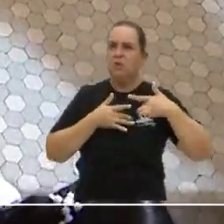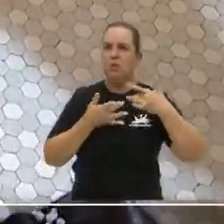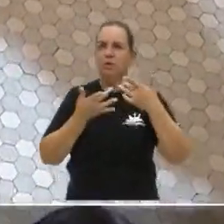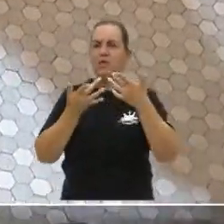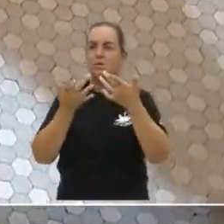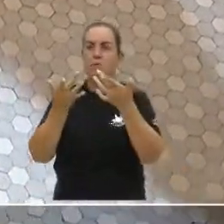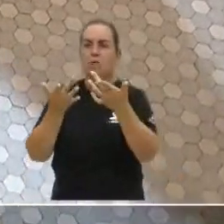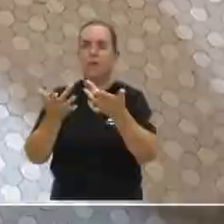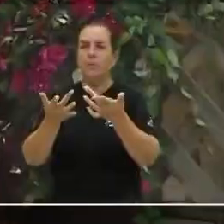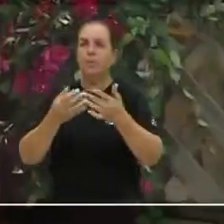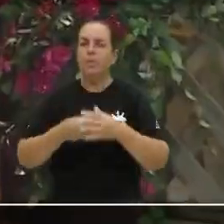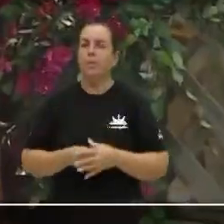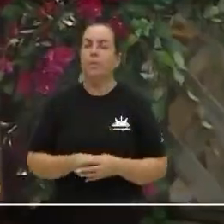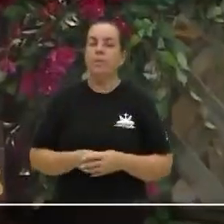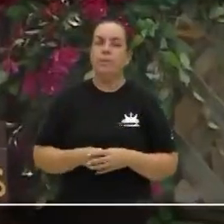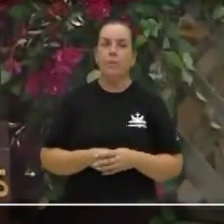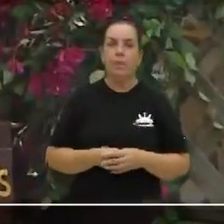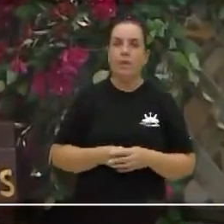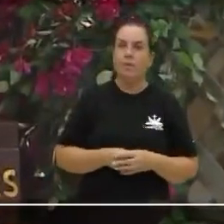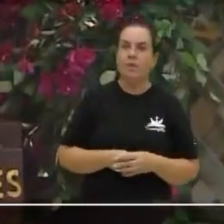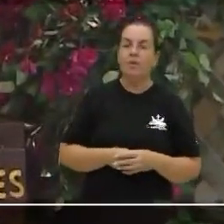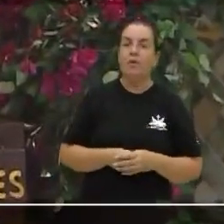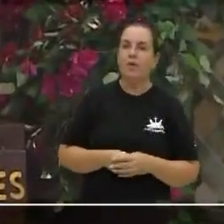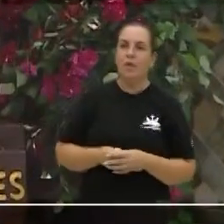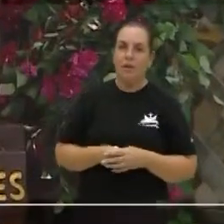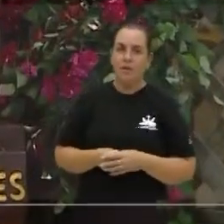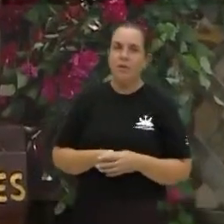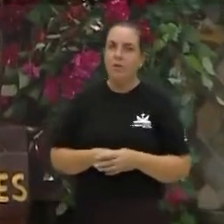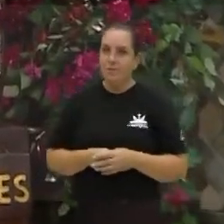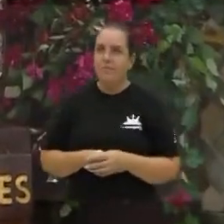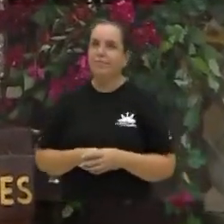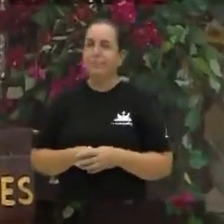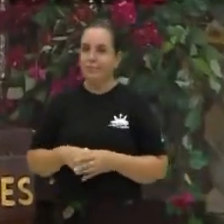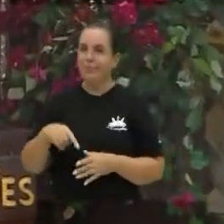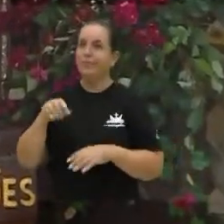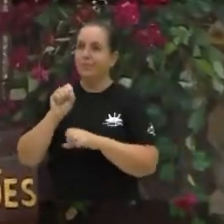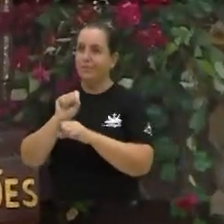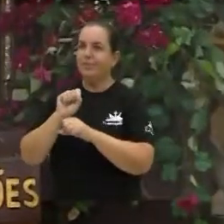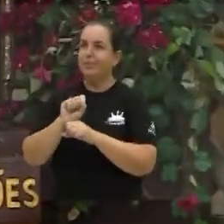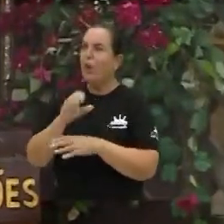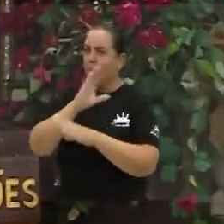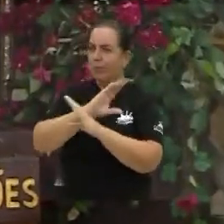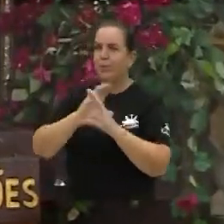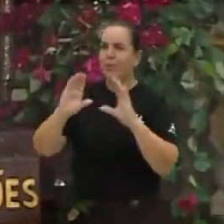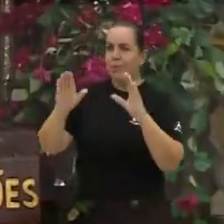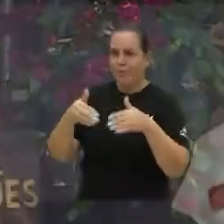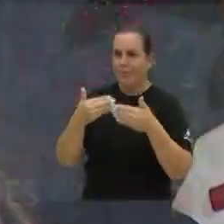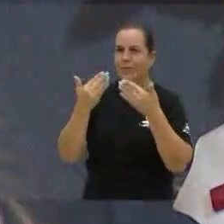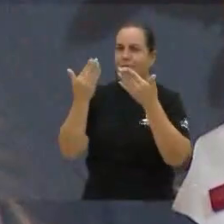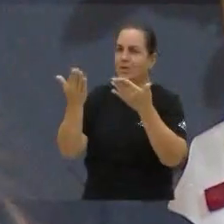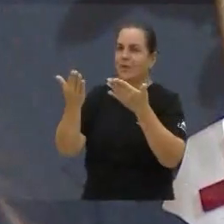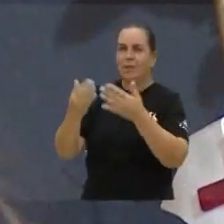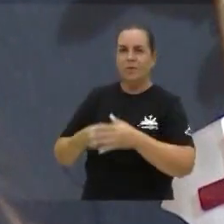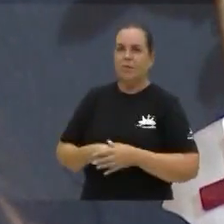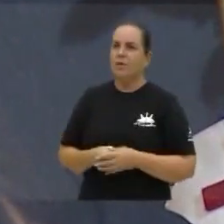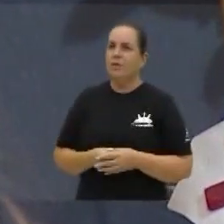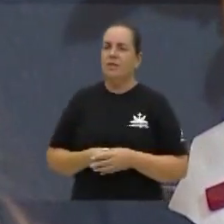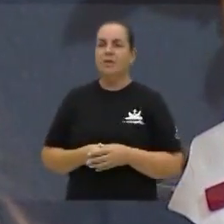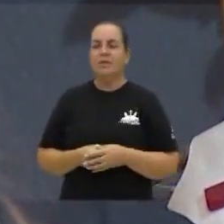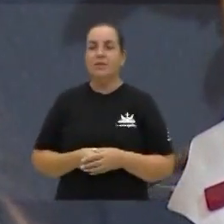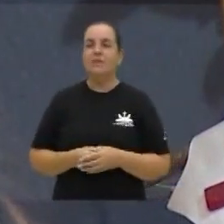misericordioso, diga, eu espero em vós, eu confio em vós, eu confio